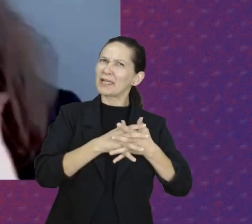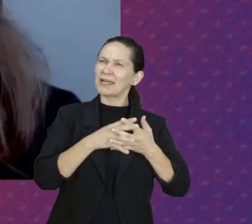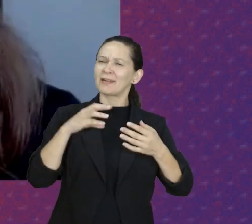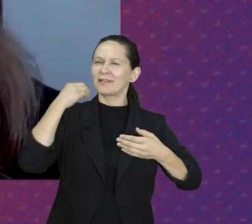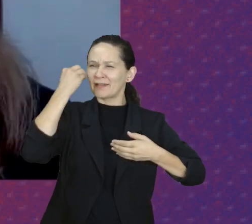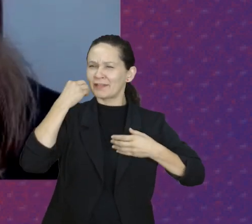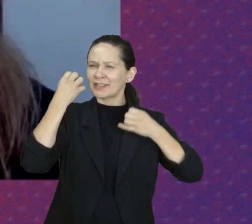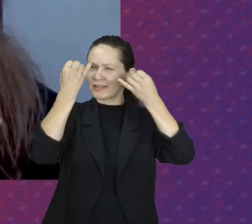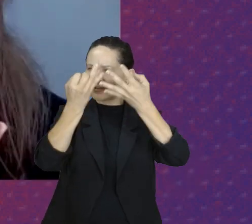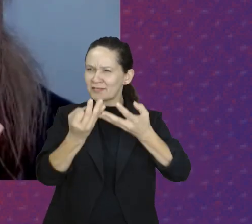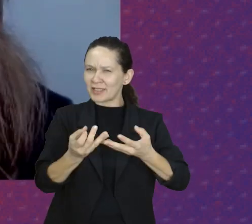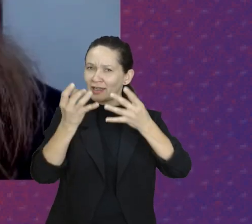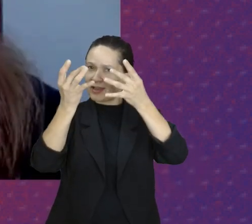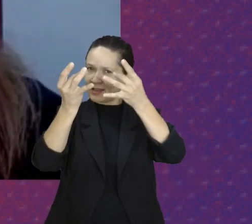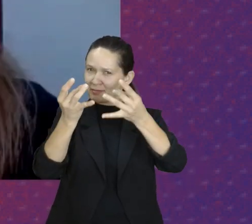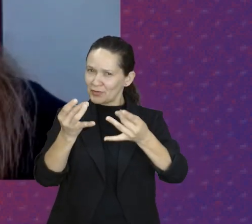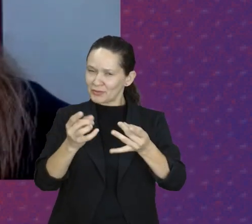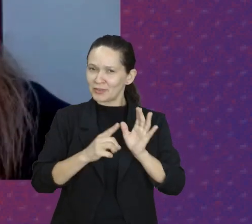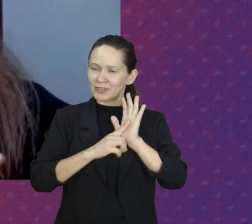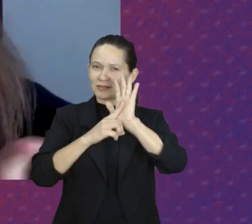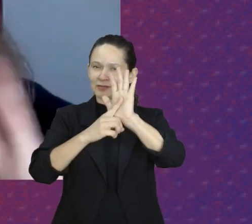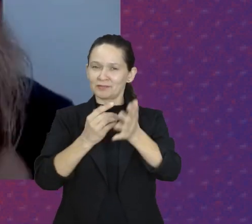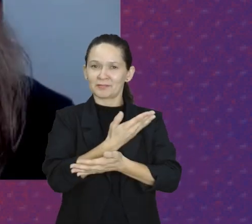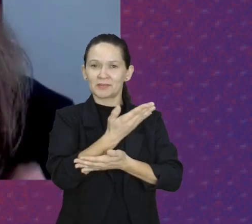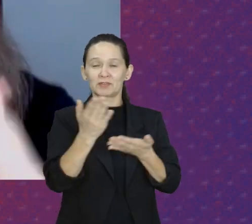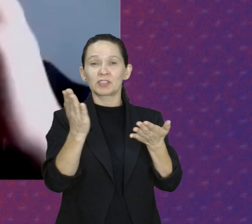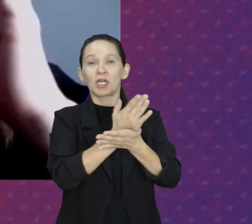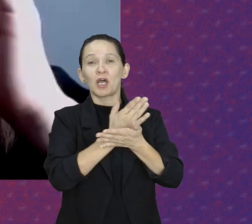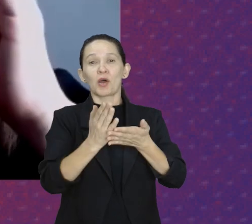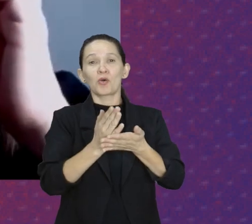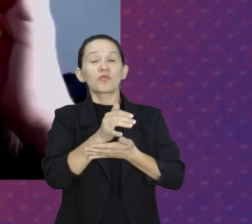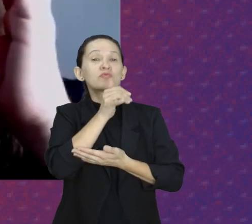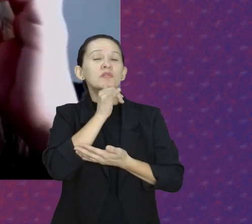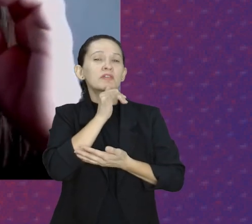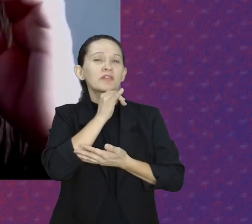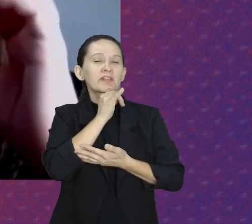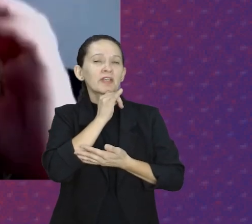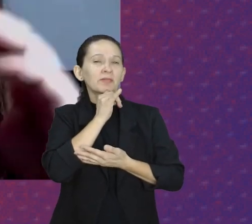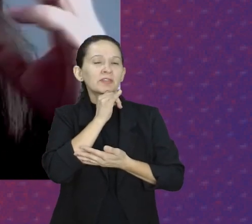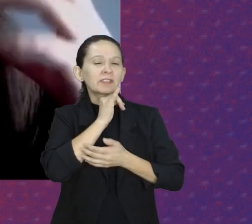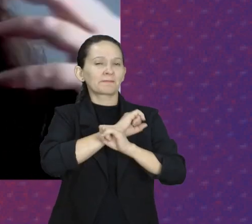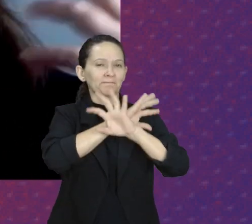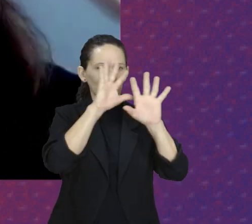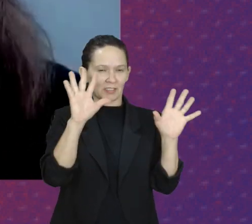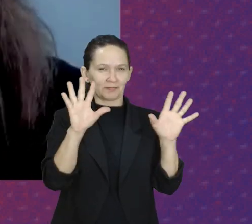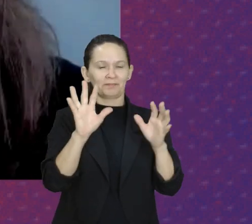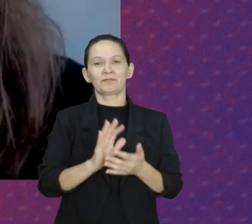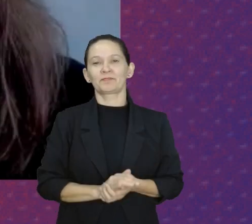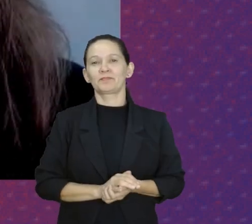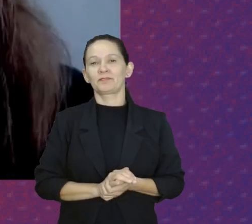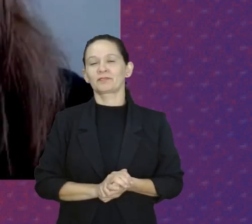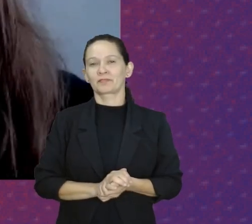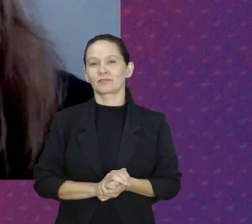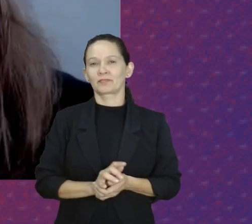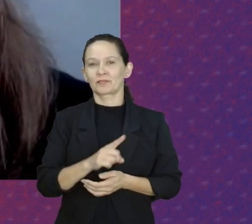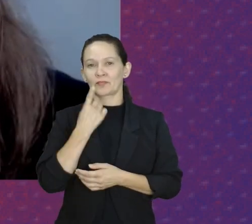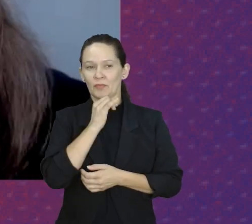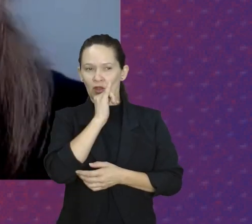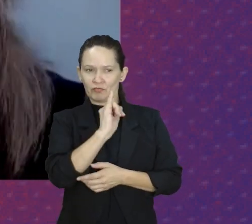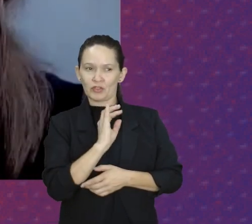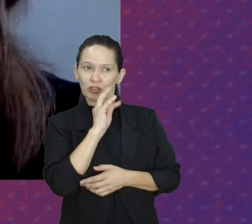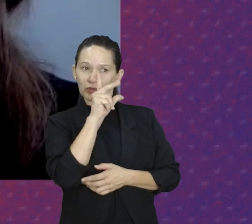tentar trazer aqui alguns elementos mais específicos. Então, a gente diz que todo mundo